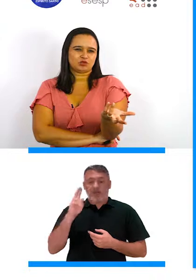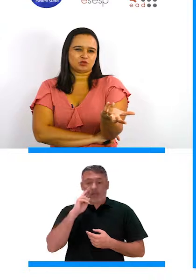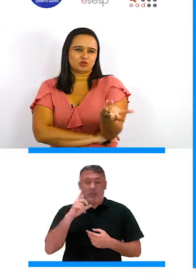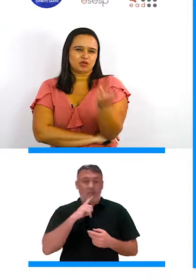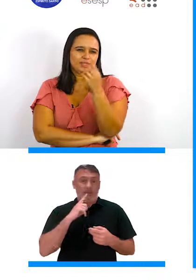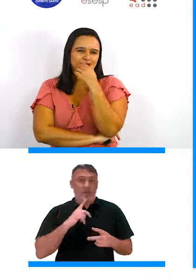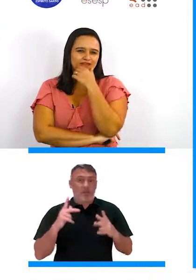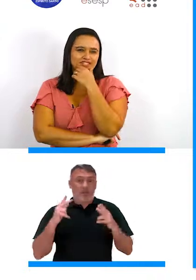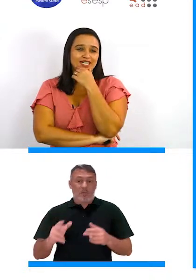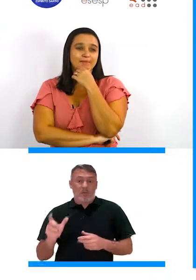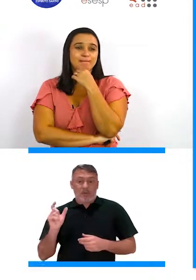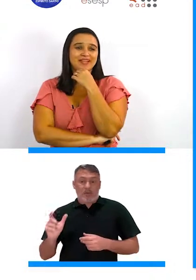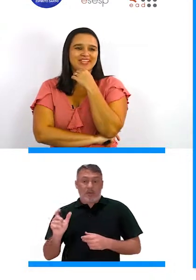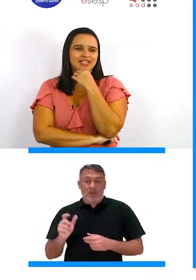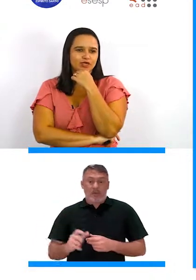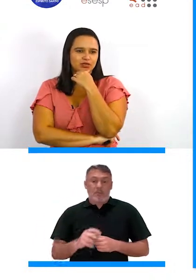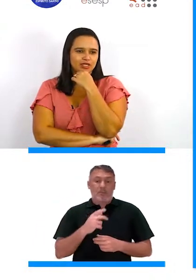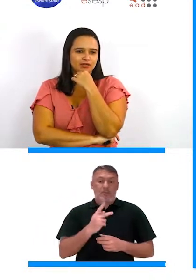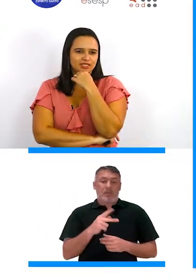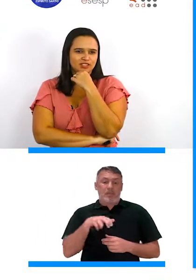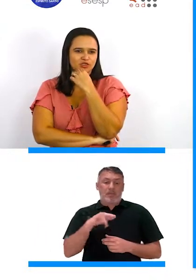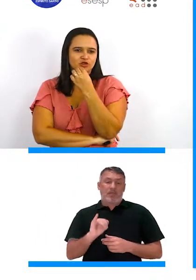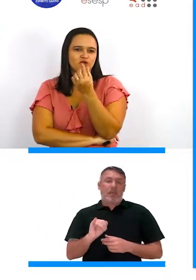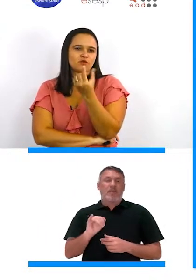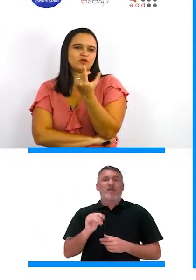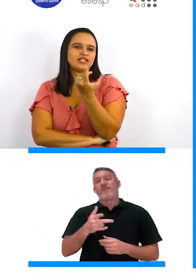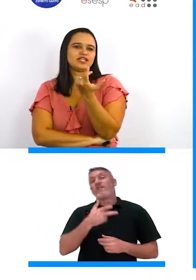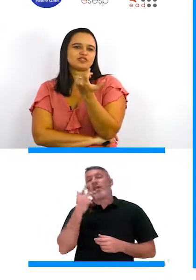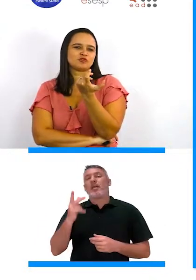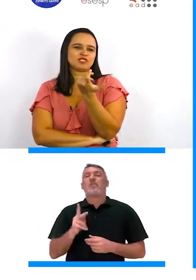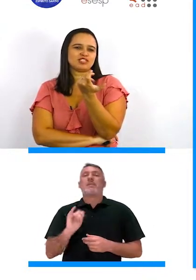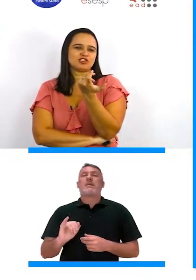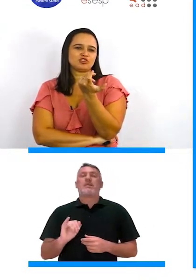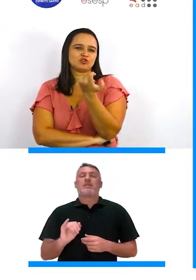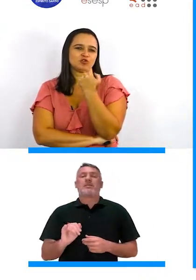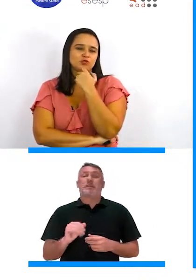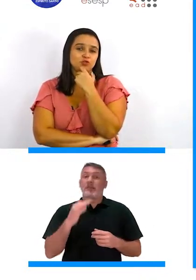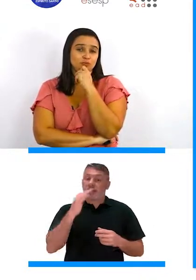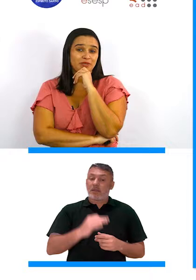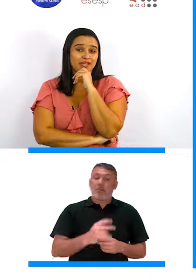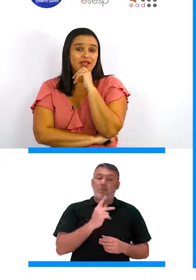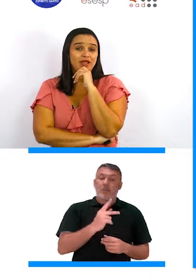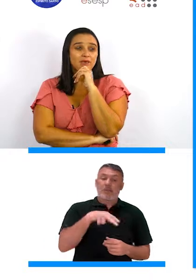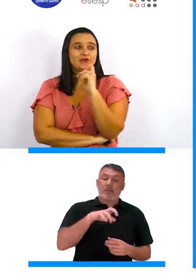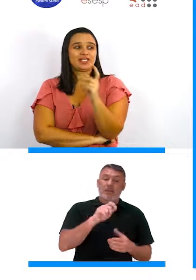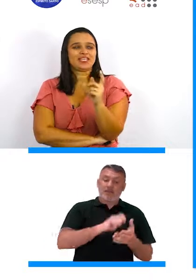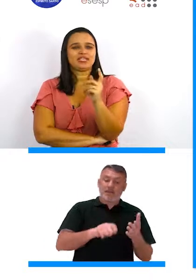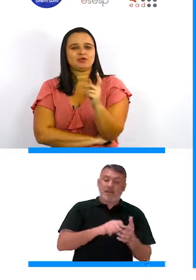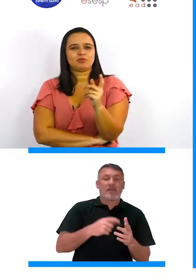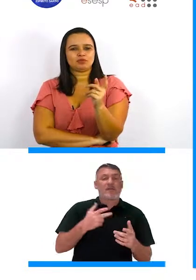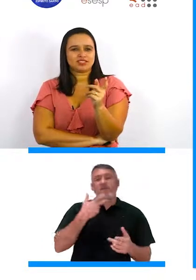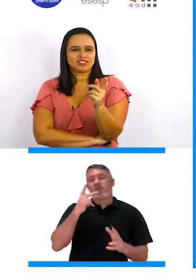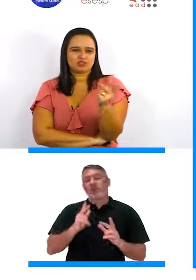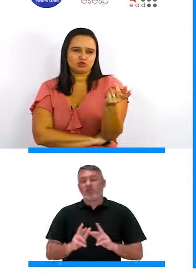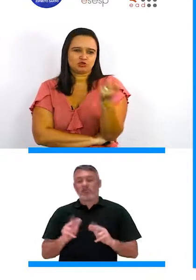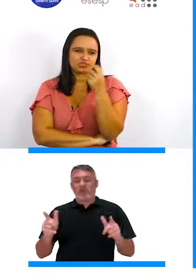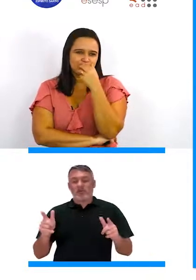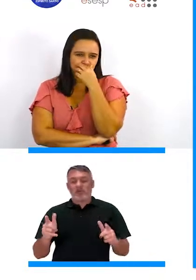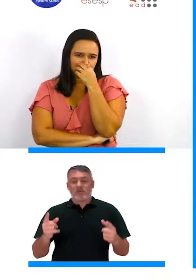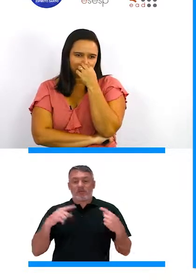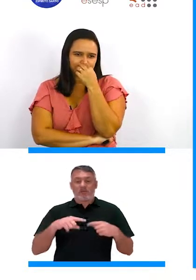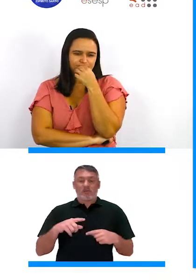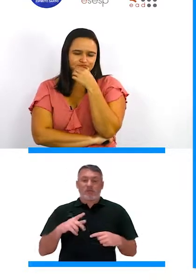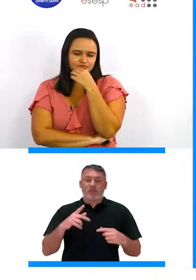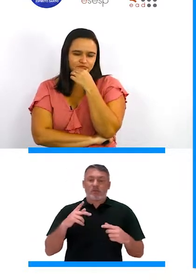de acordo com a palavra, seria pneu, né? Mas a gente coloca um i ali subentendido depois do p, porque na língua portuguesa a gente não